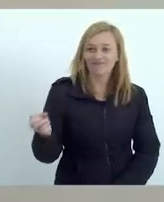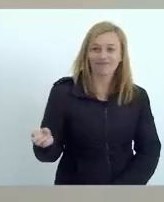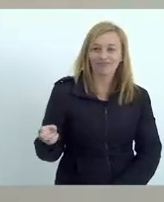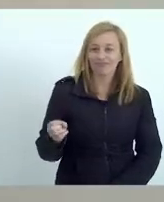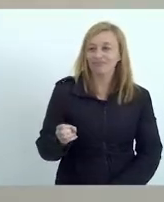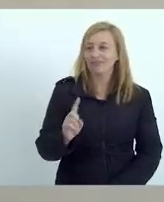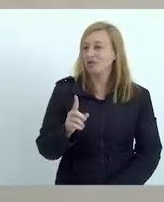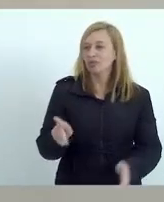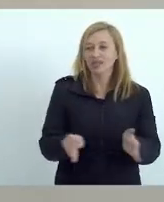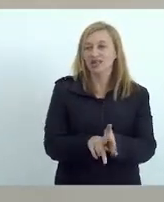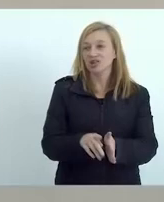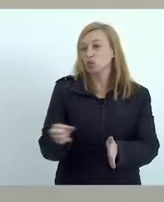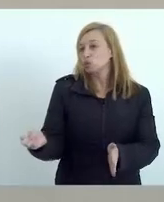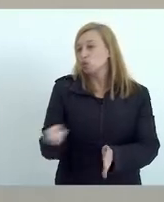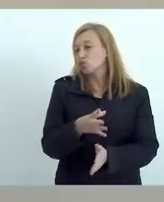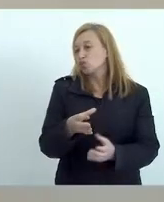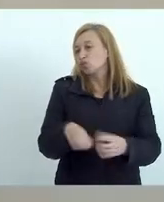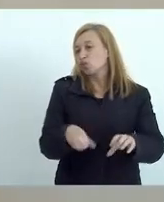concurso